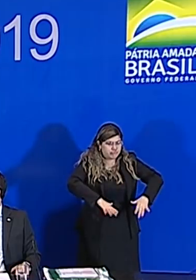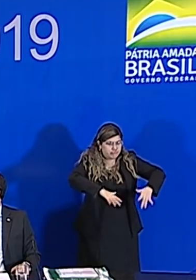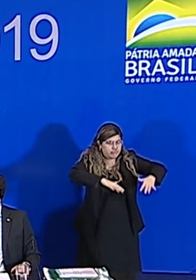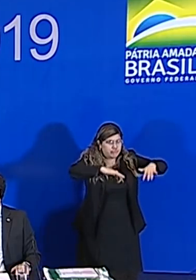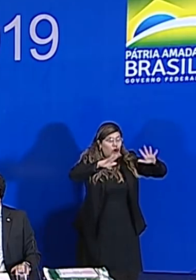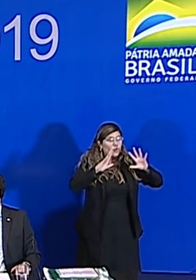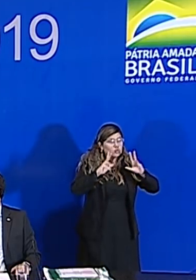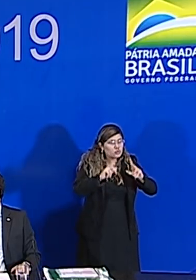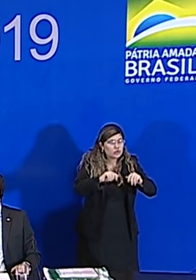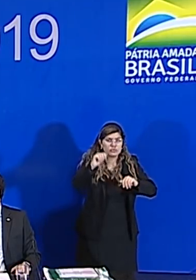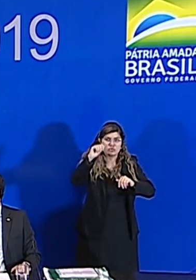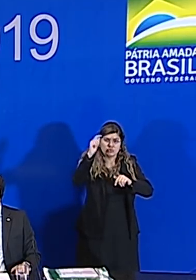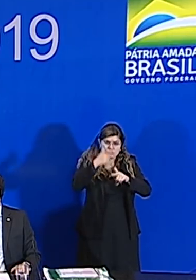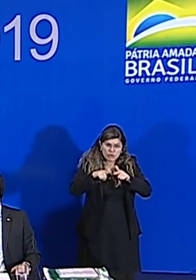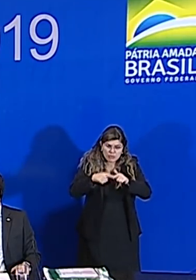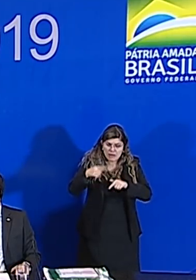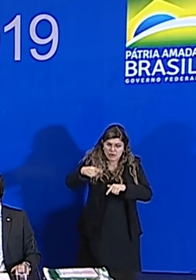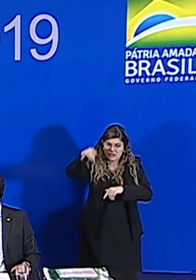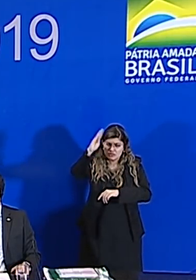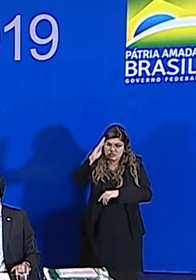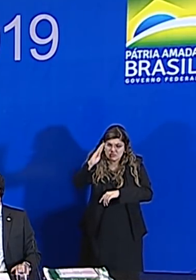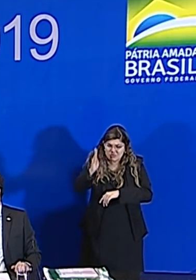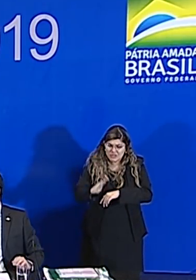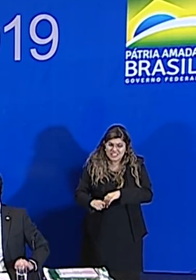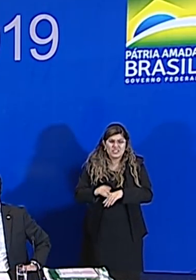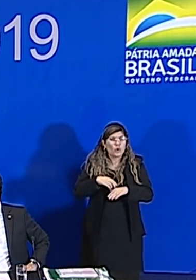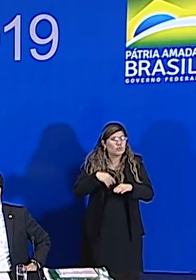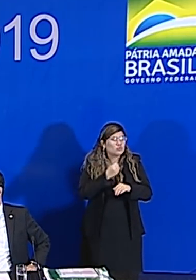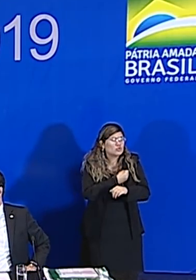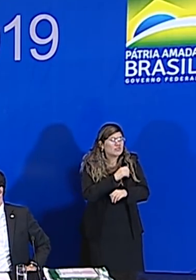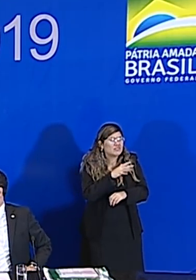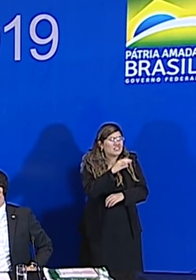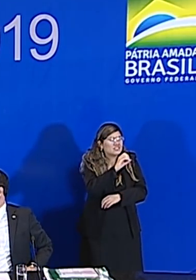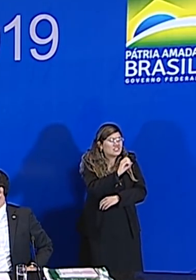no Brasil, a gente está falando num número que é